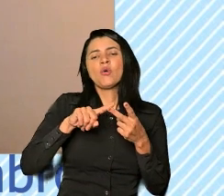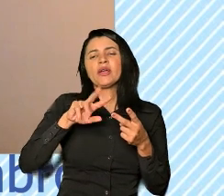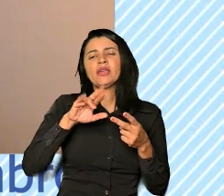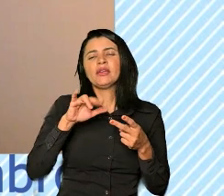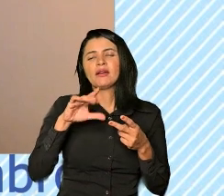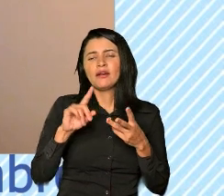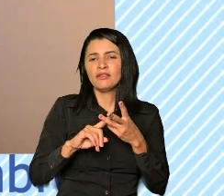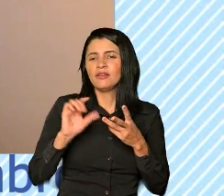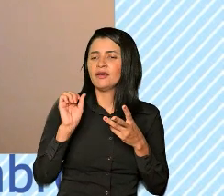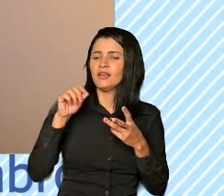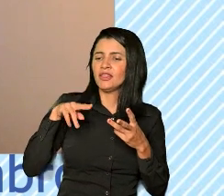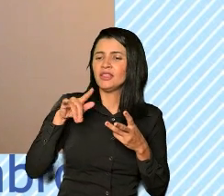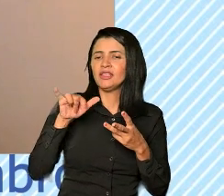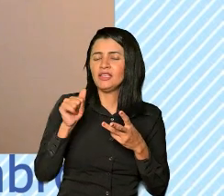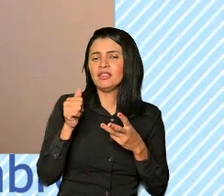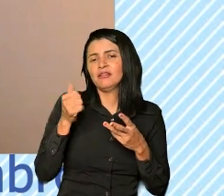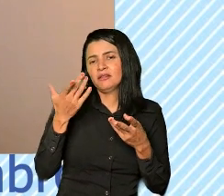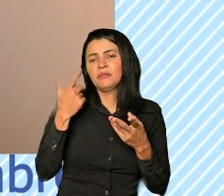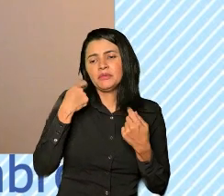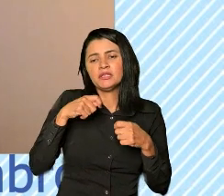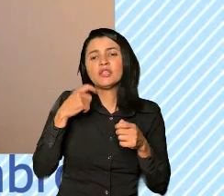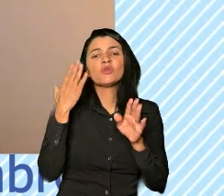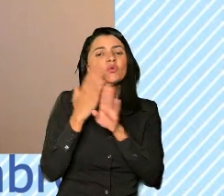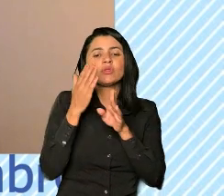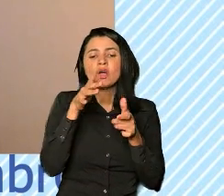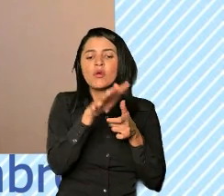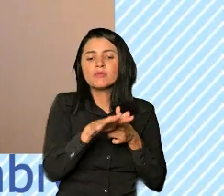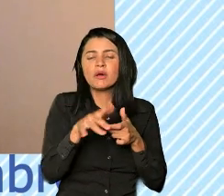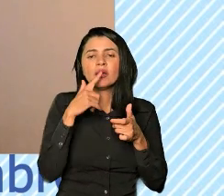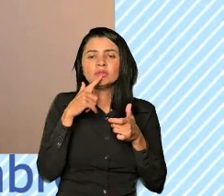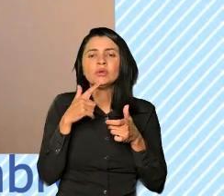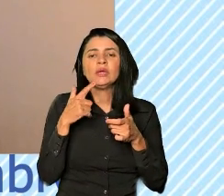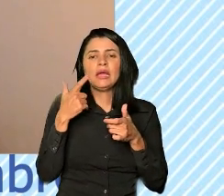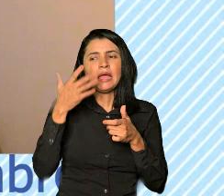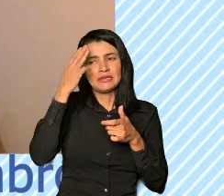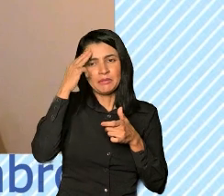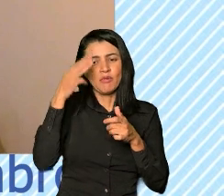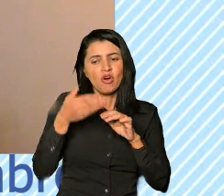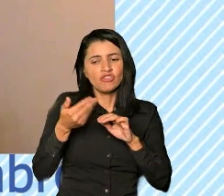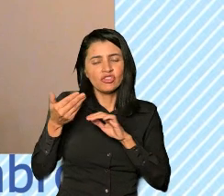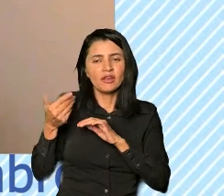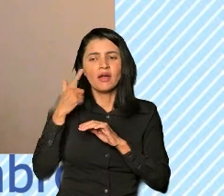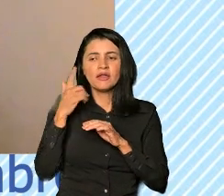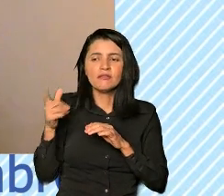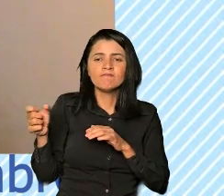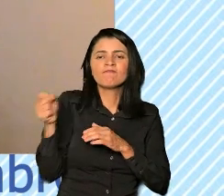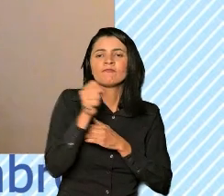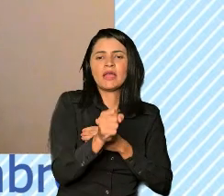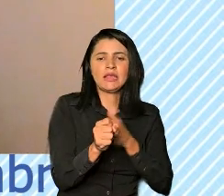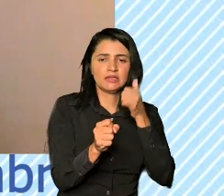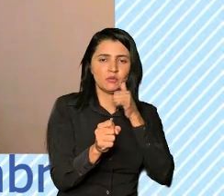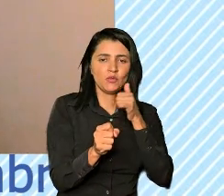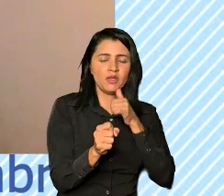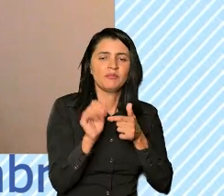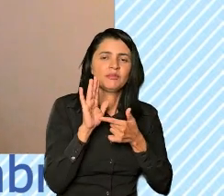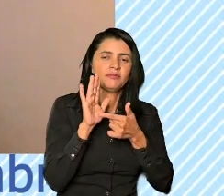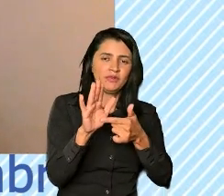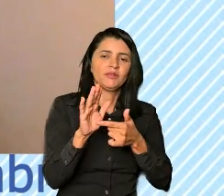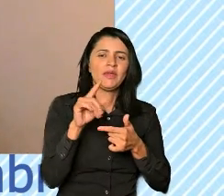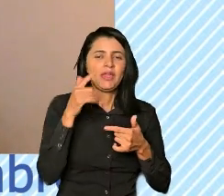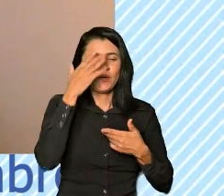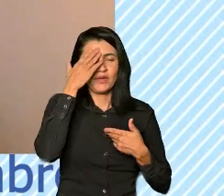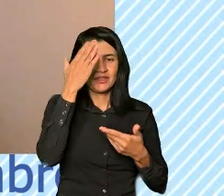Anita falou, encontrar o espaço, remover as camadas e trazer essas mulheres. Então, eu